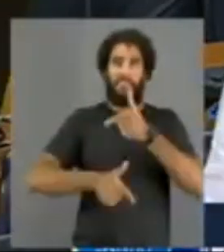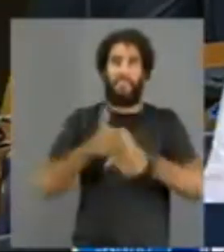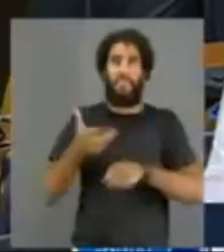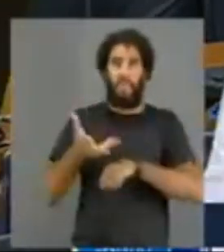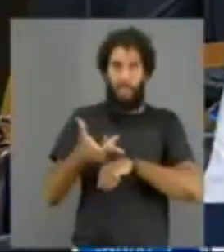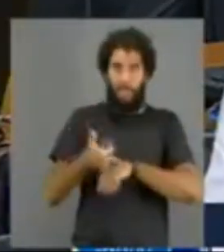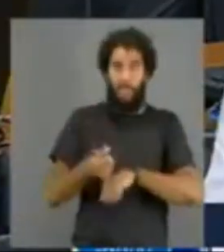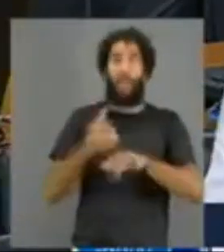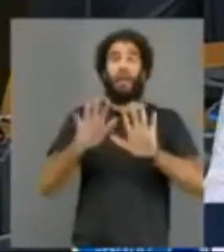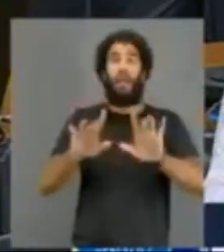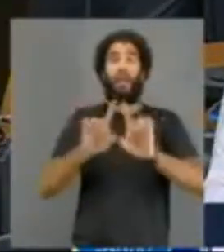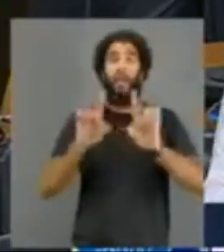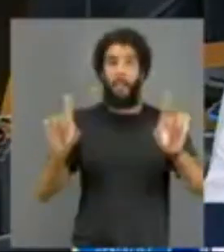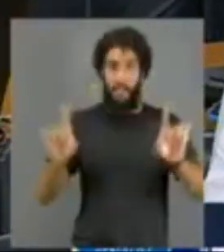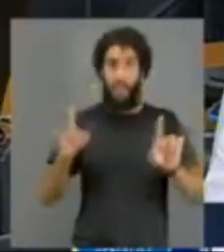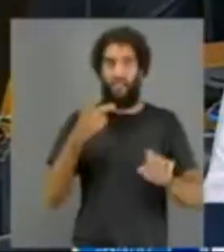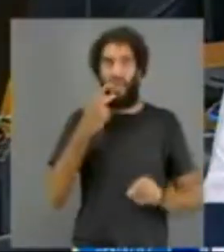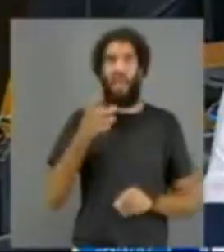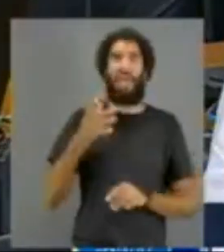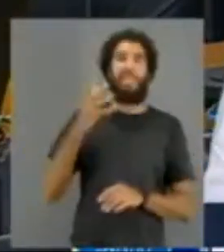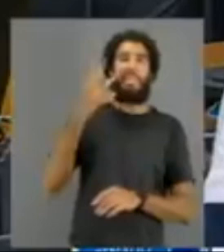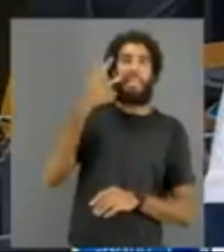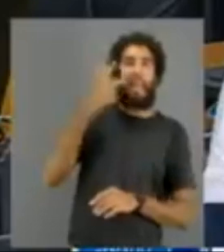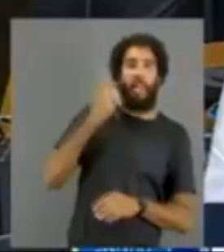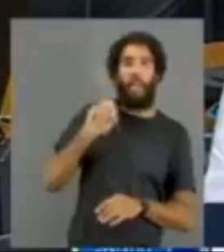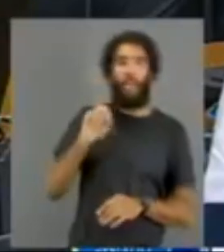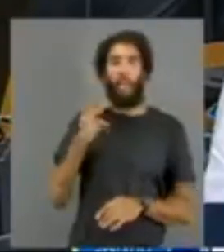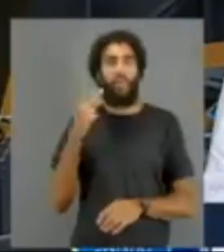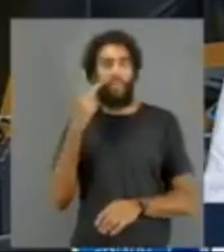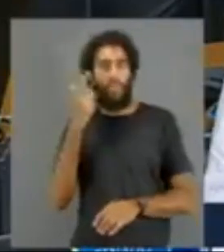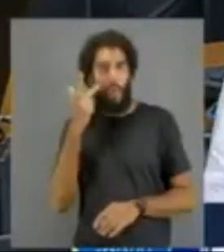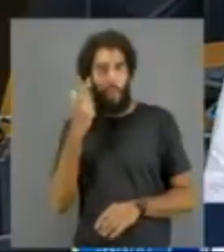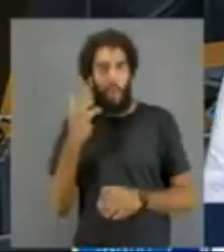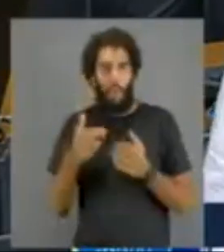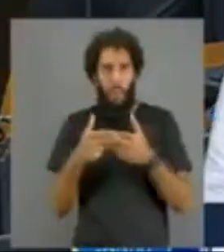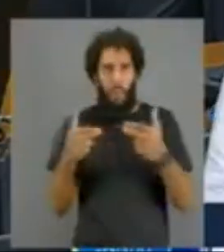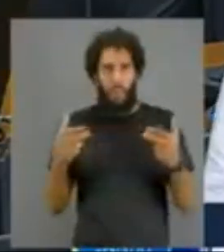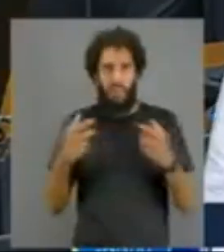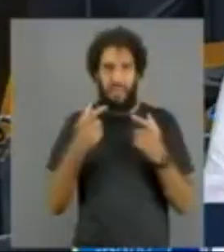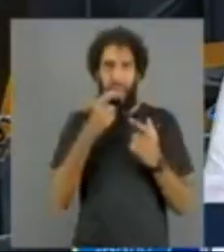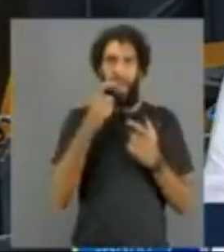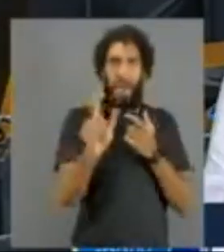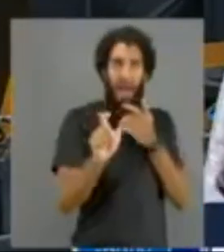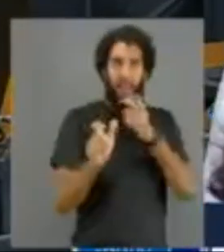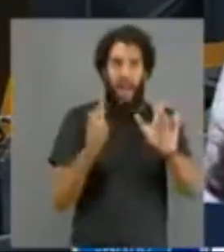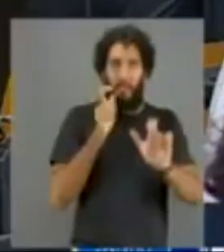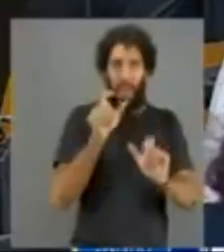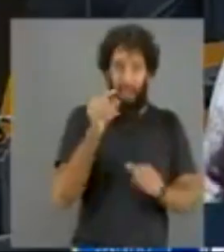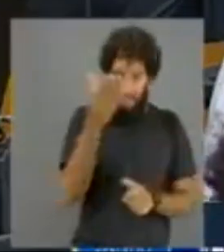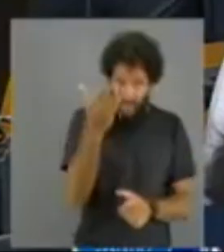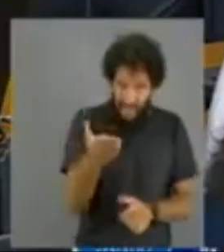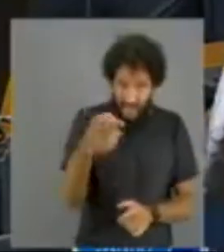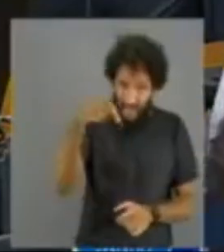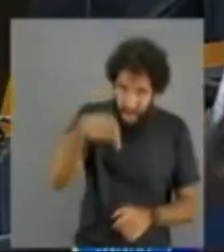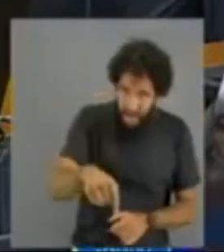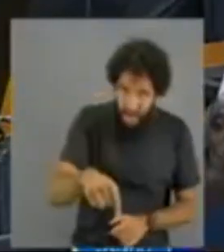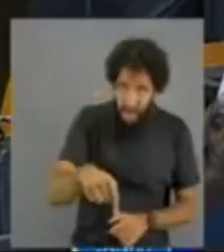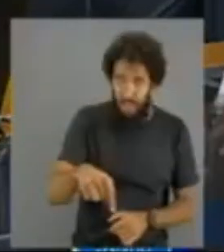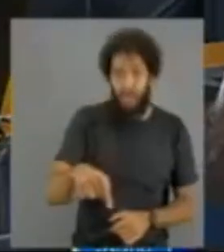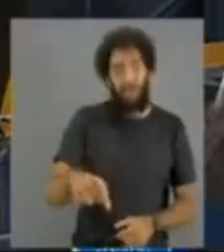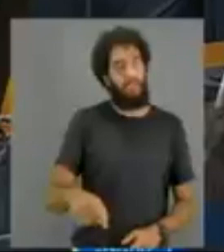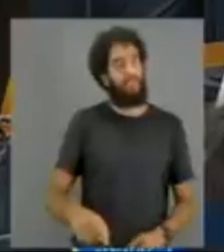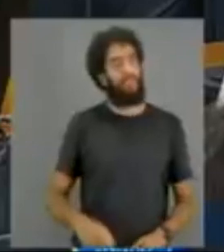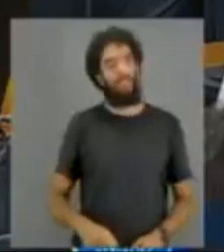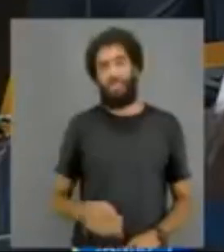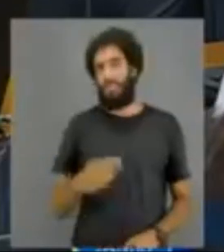Agora, naturalizar ou normalizar coisas absurdas que foram dirigidas à Vossa Excelência aqui, com certeza